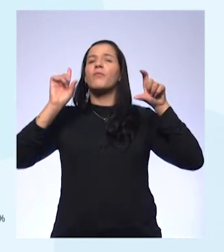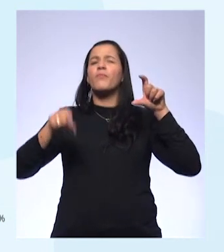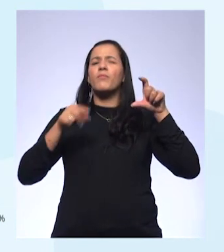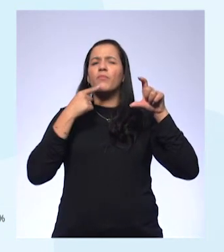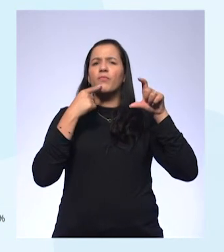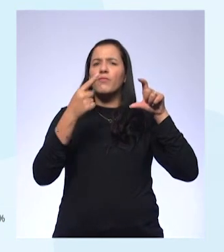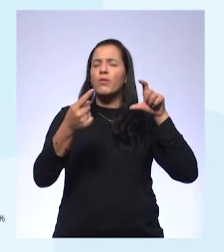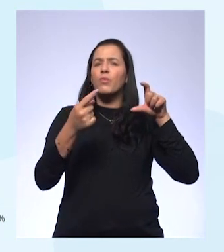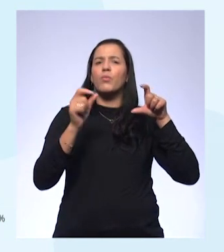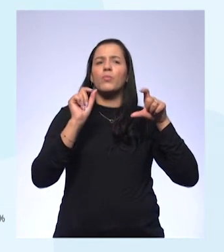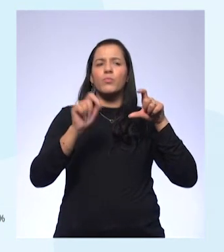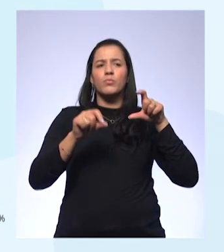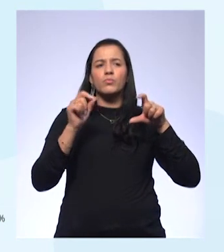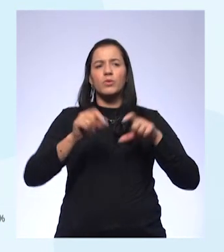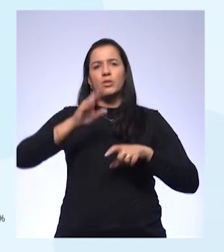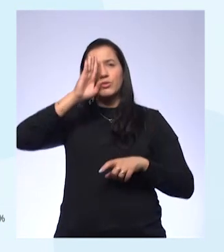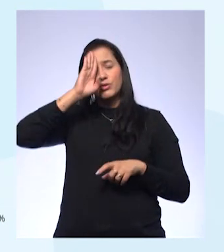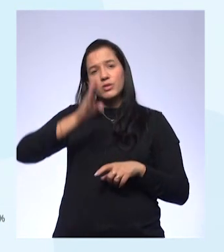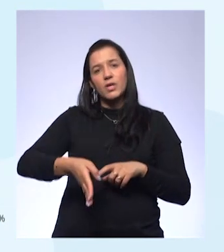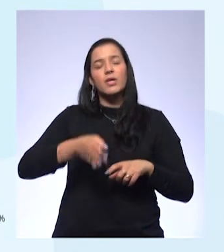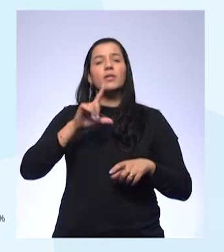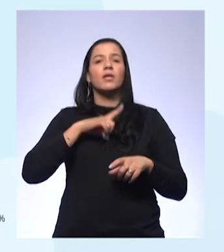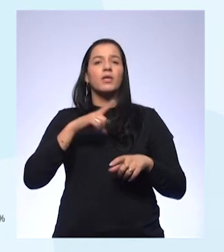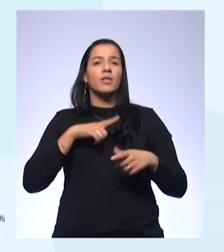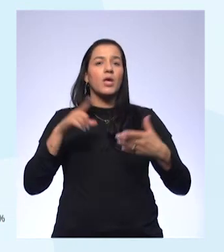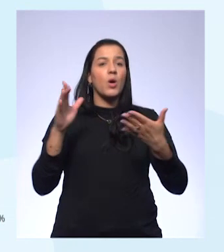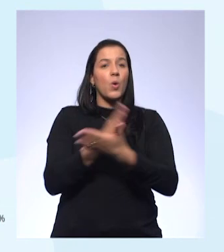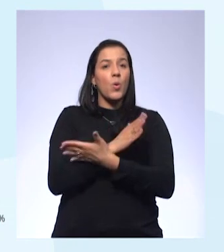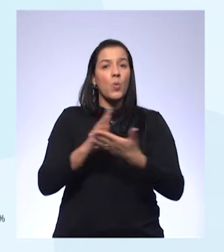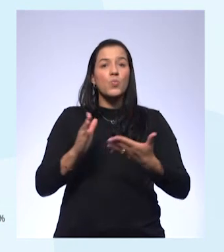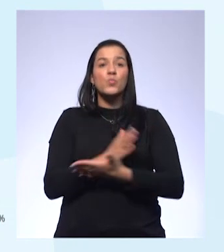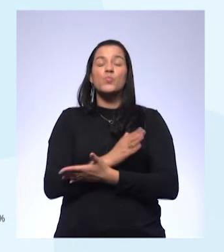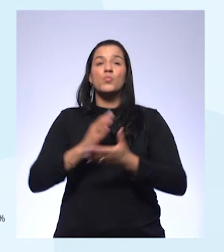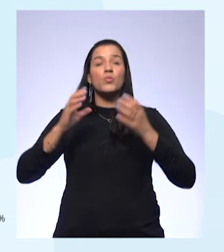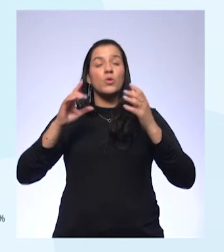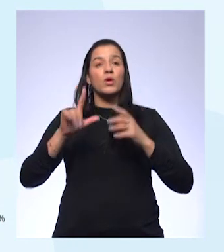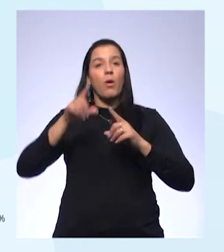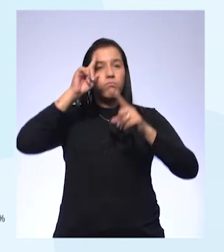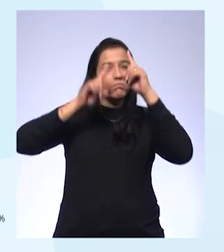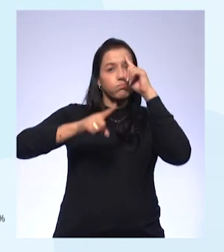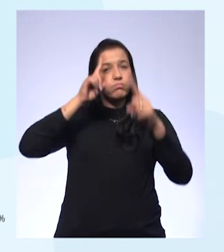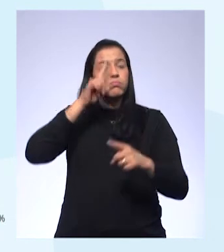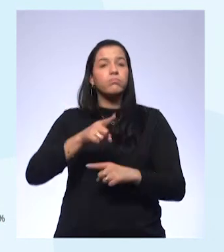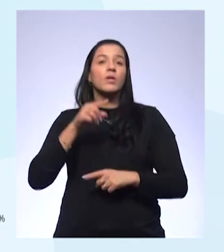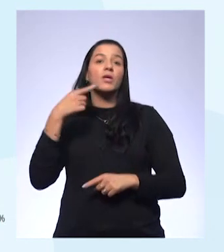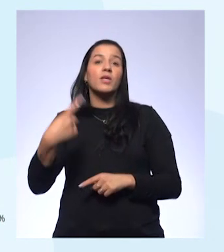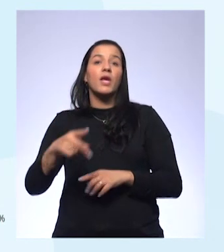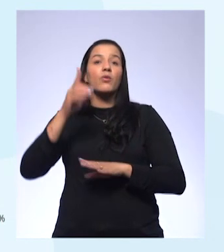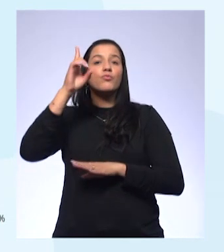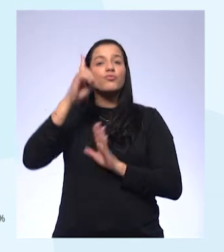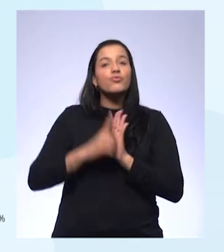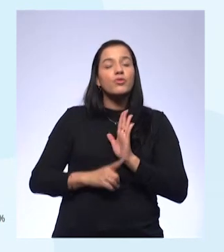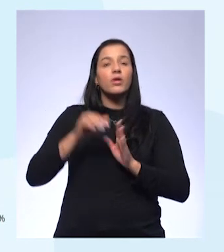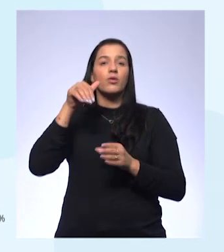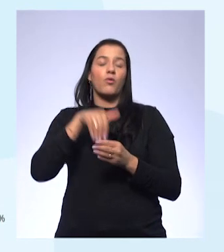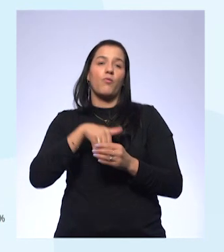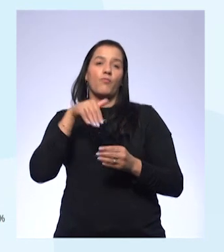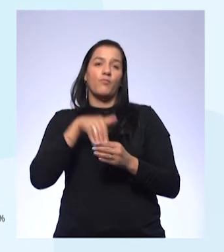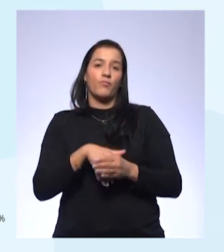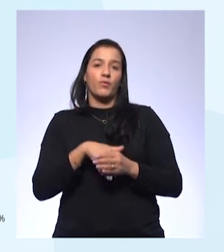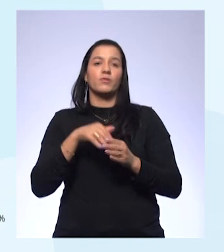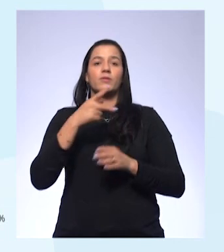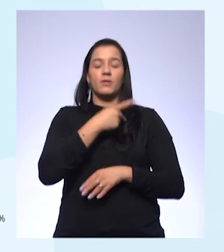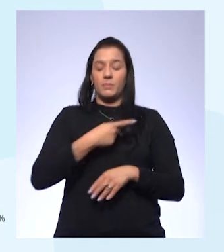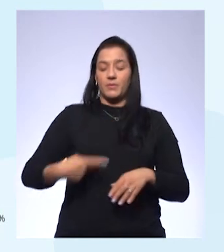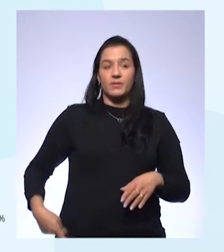diretas já e pela Constituinte, né? Uma nova Constituição, onde estaria previsto o direito ao voto à